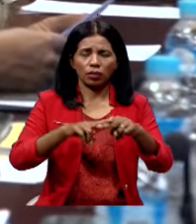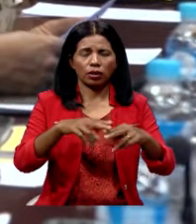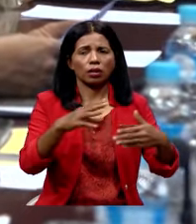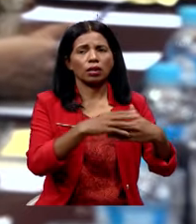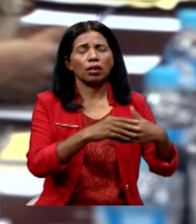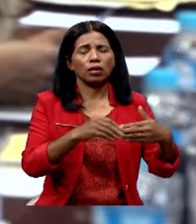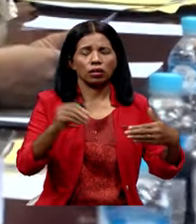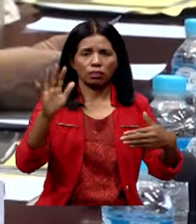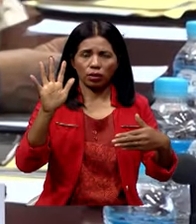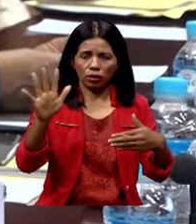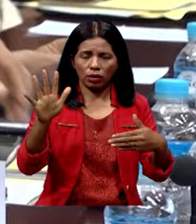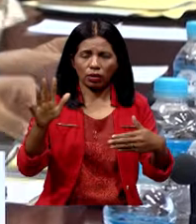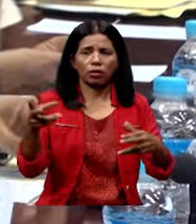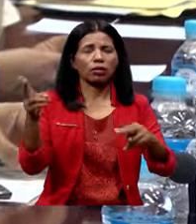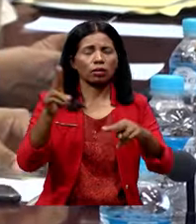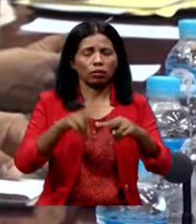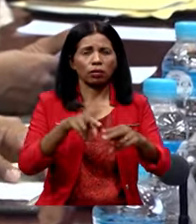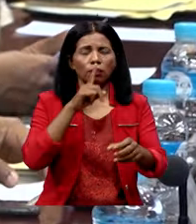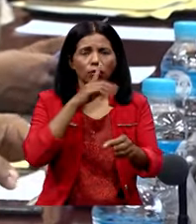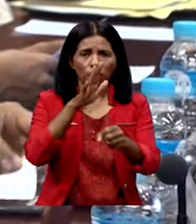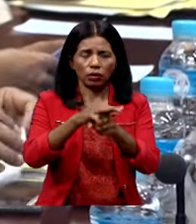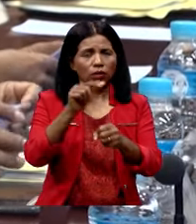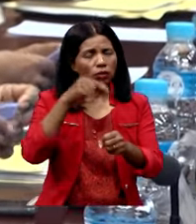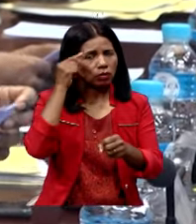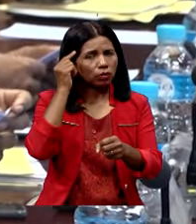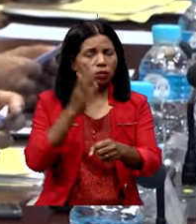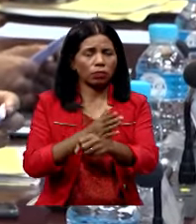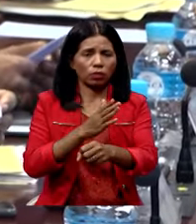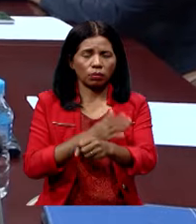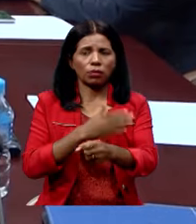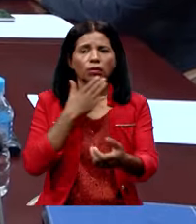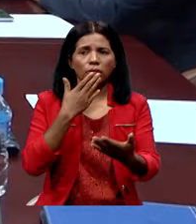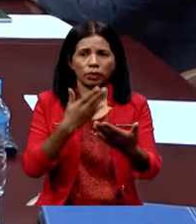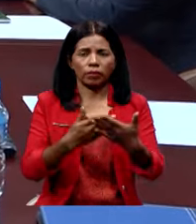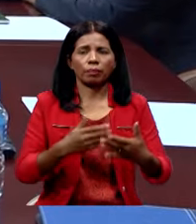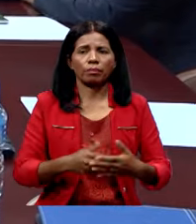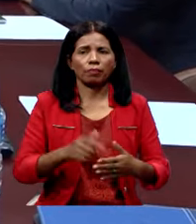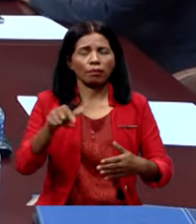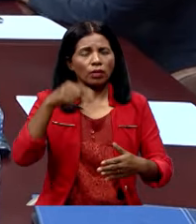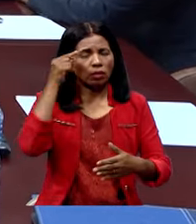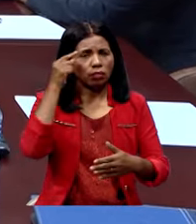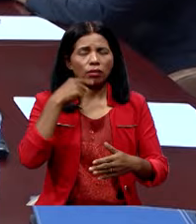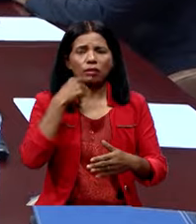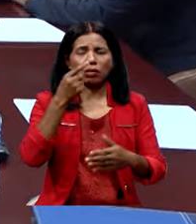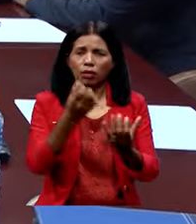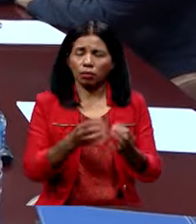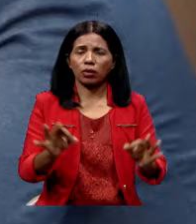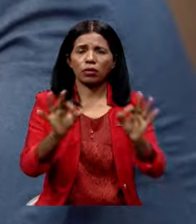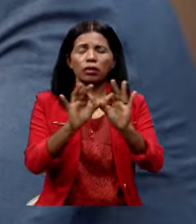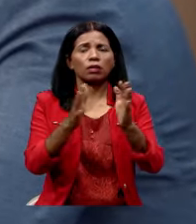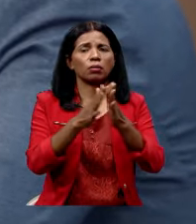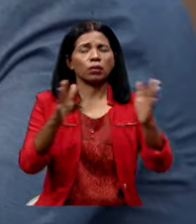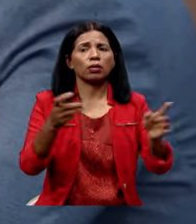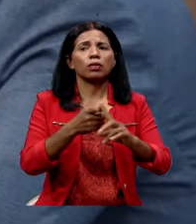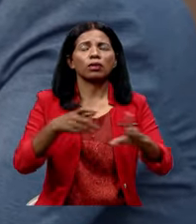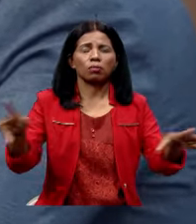americano lima, nune compromisso governo ho promove equidade. Governo considera importância bot husi